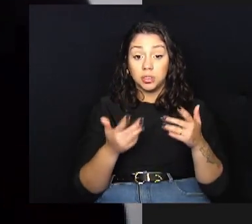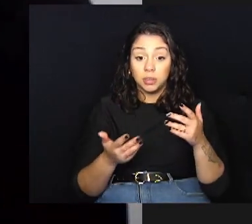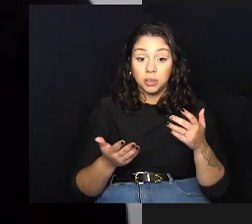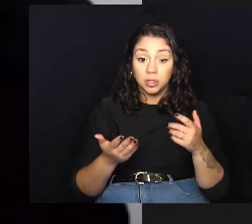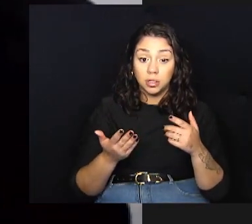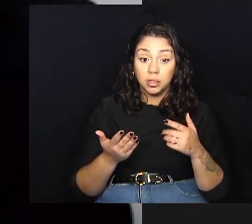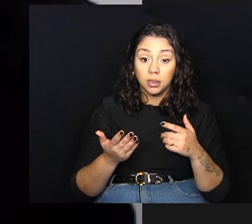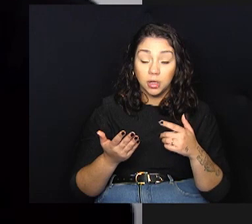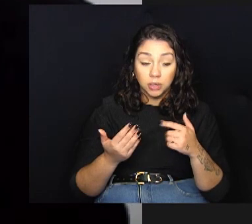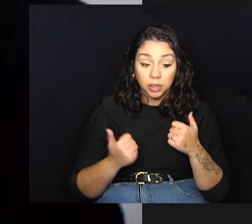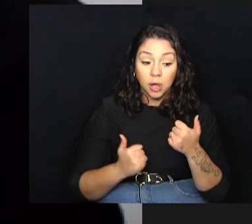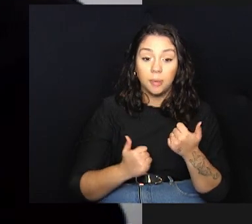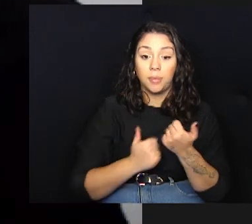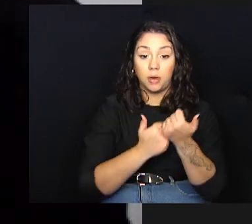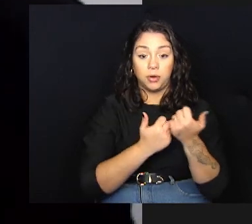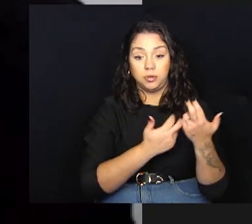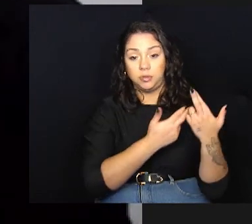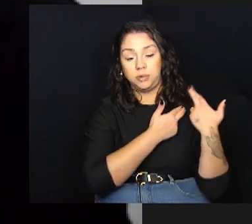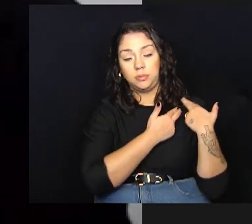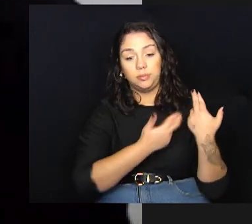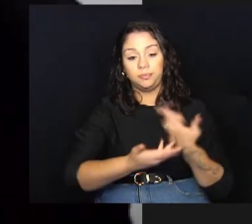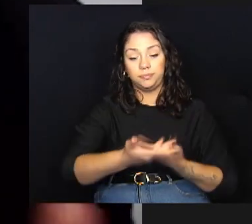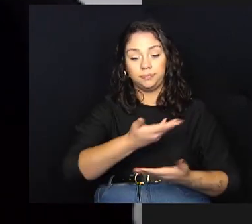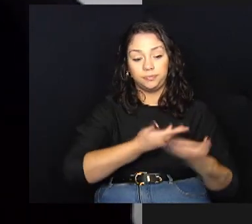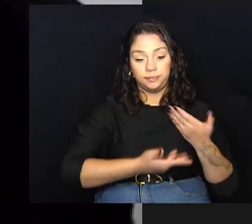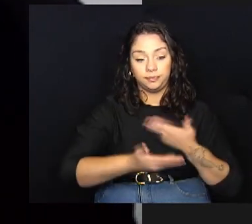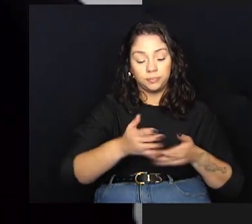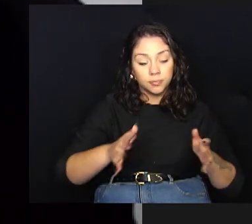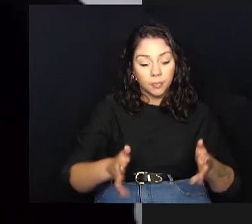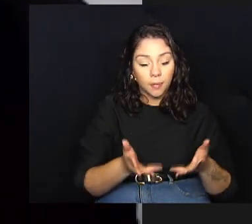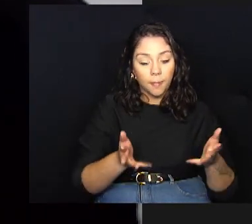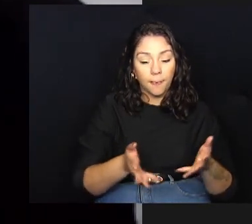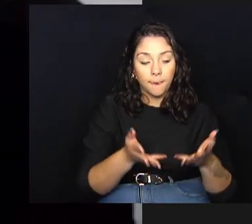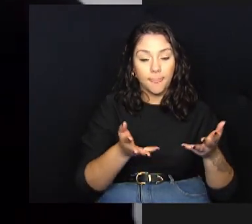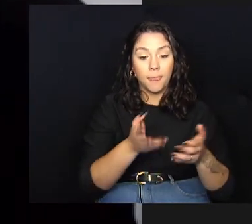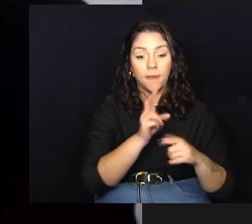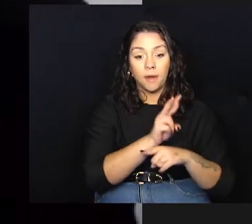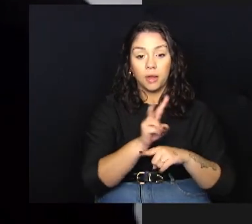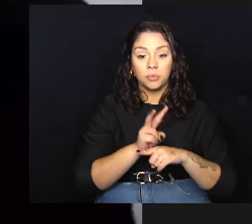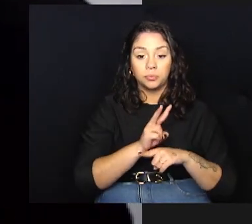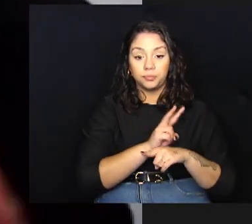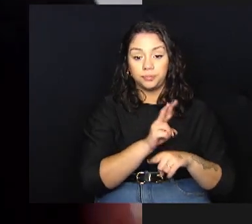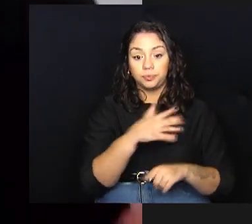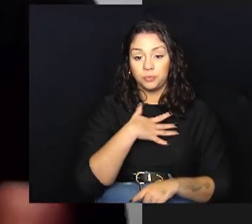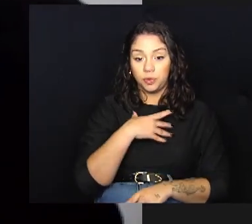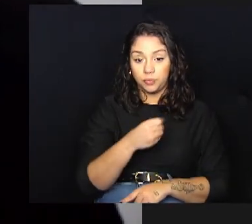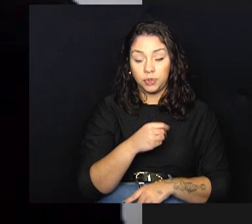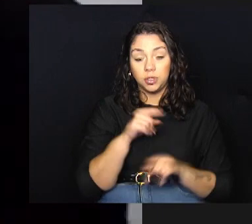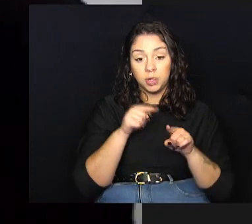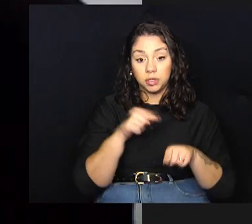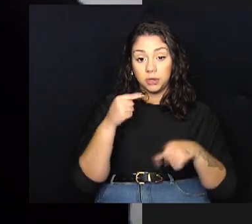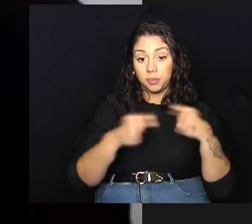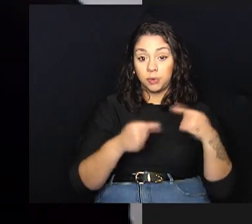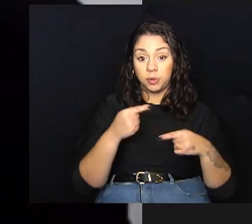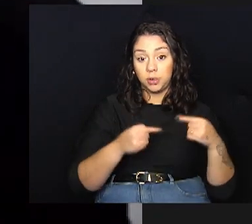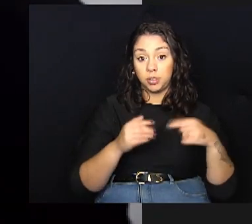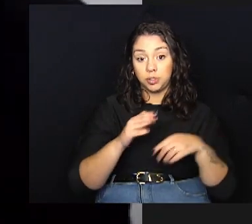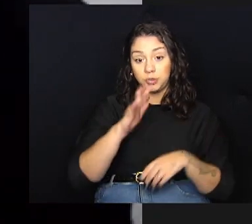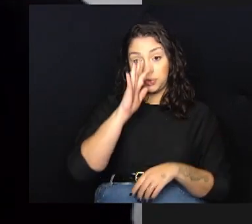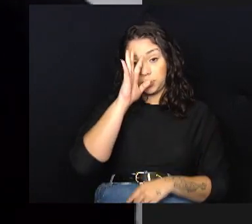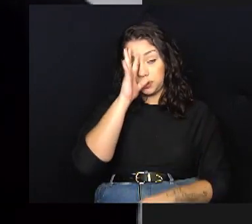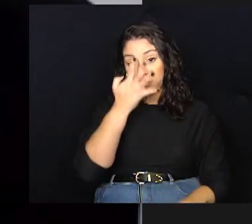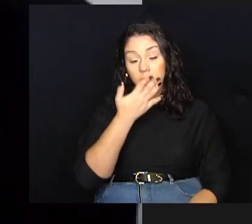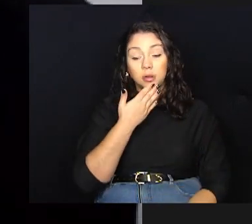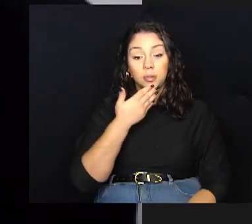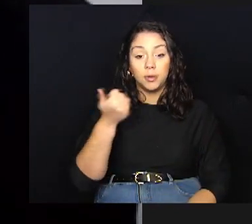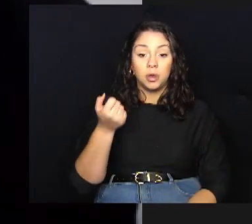responsabilidade compartilhada na criação e no Cuidado dos filhos Então essas políticas são mais efetivas do